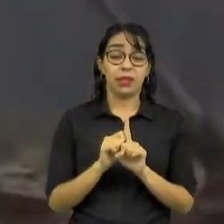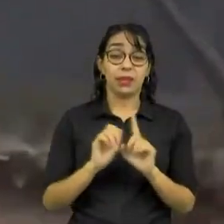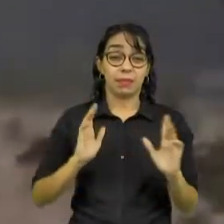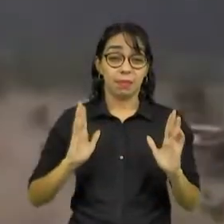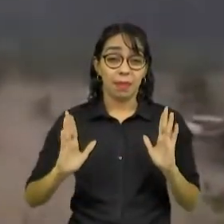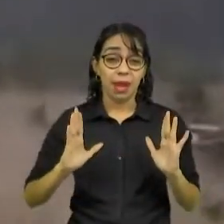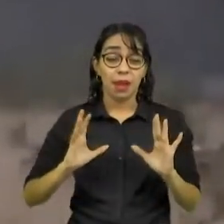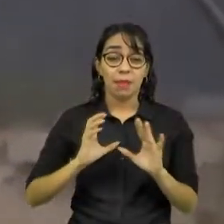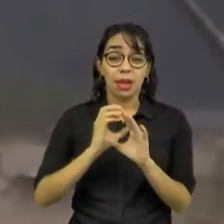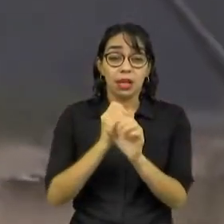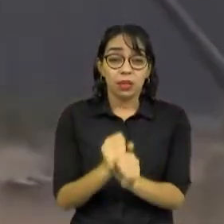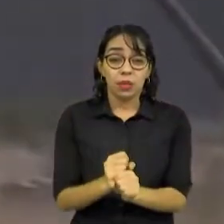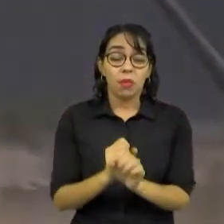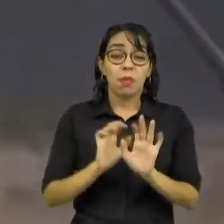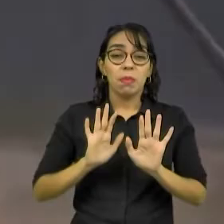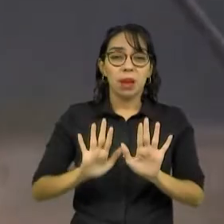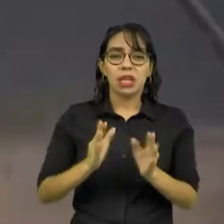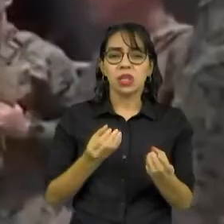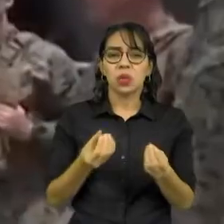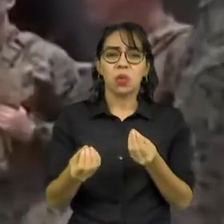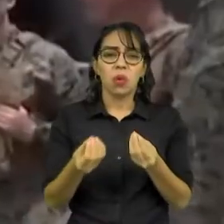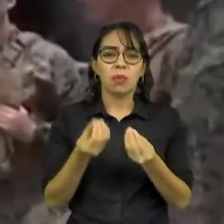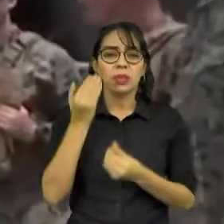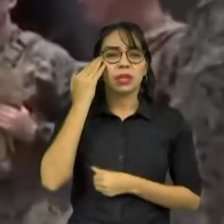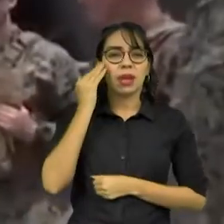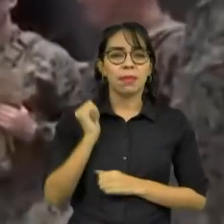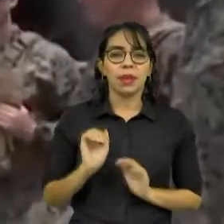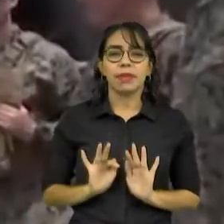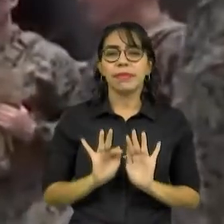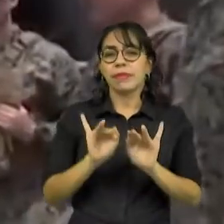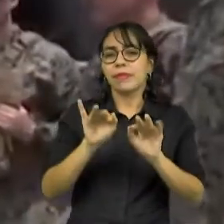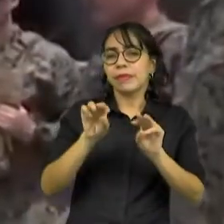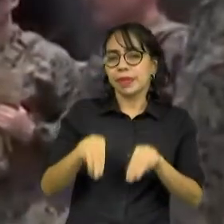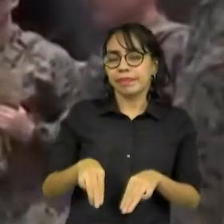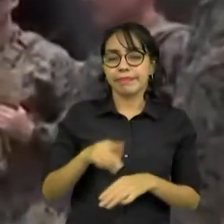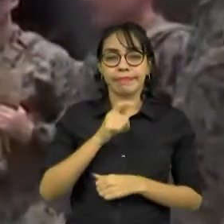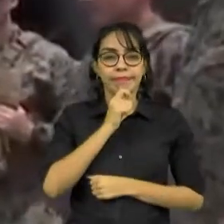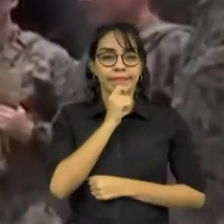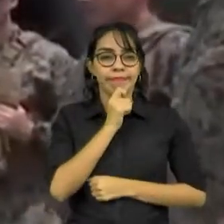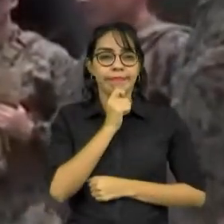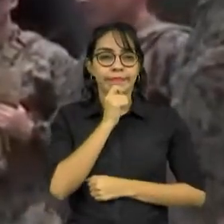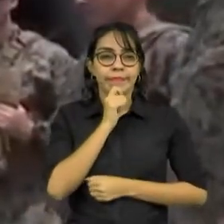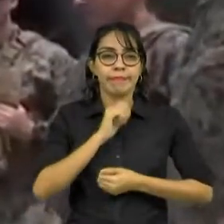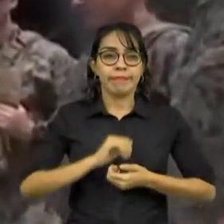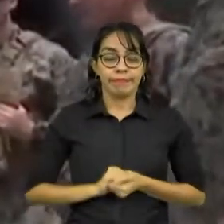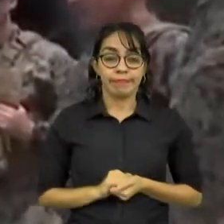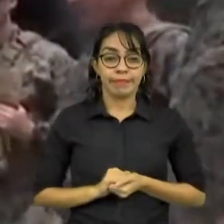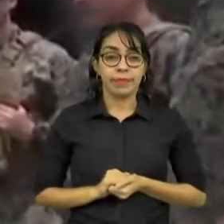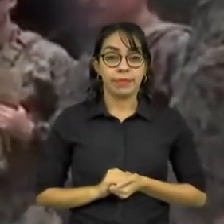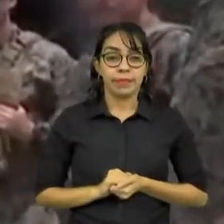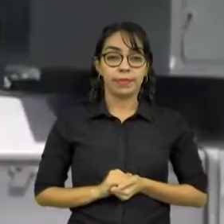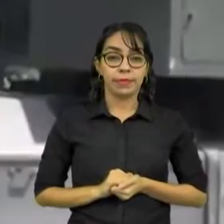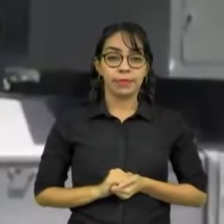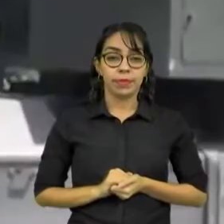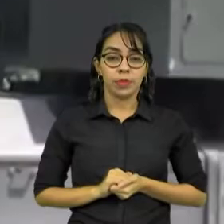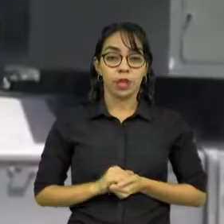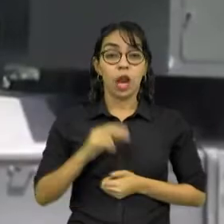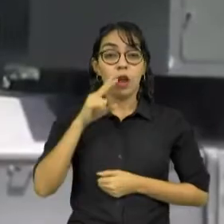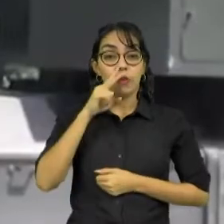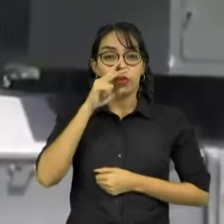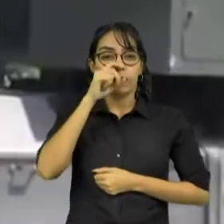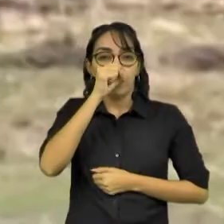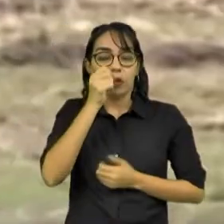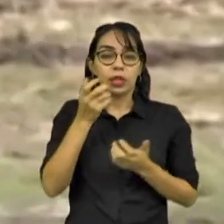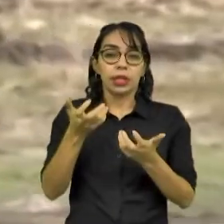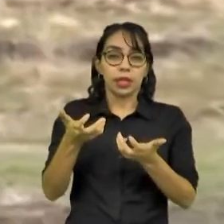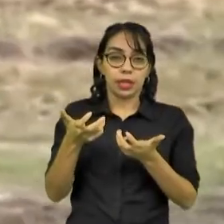é difícil cravar quando será o fim da guerra. Ainda há o fortalecimento armamentista dos países da Organização do Tratado do Atlântico